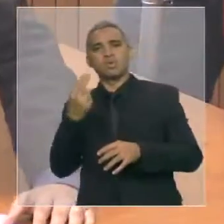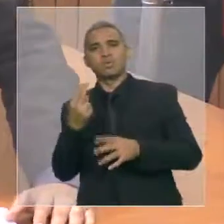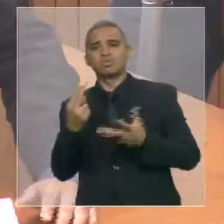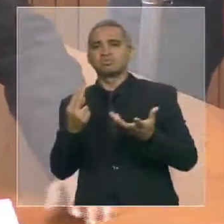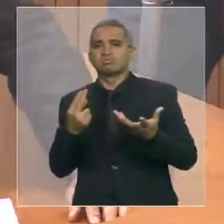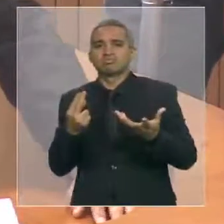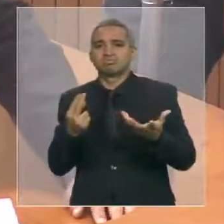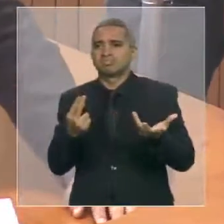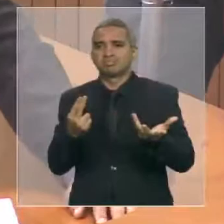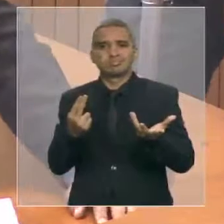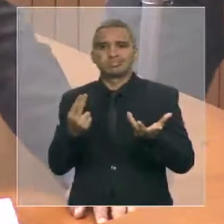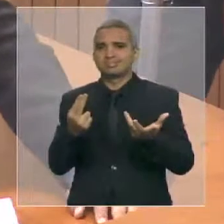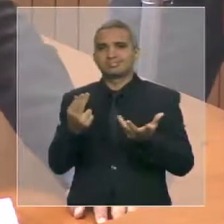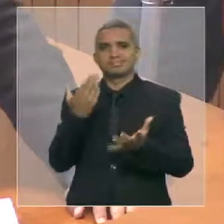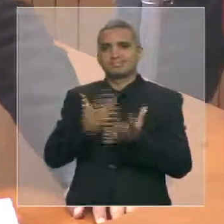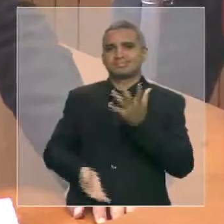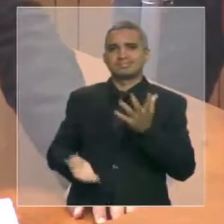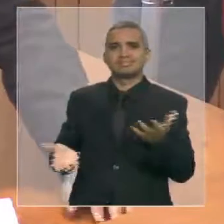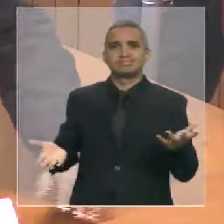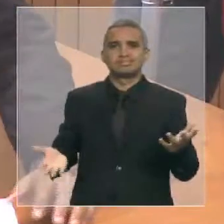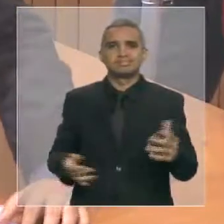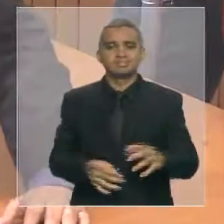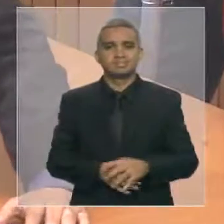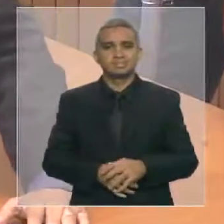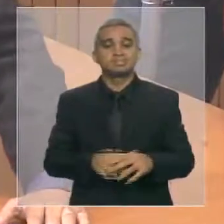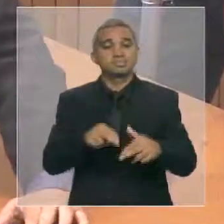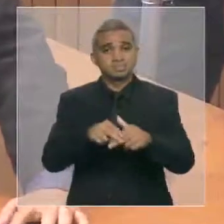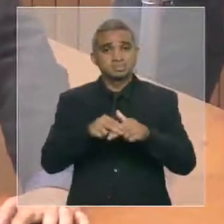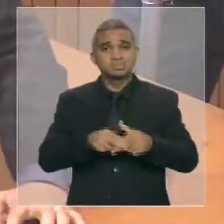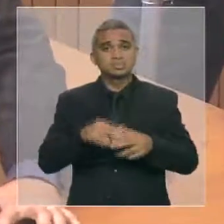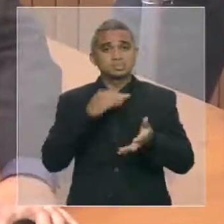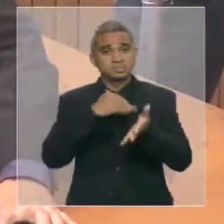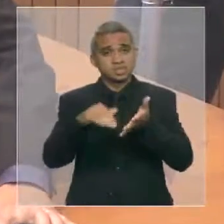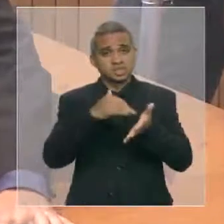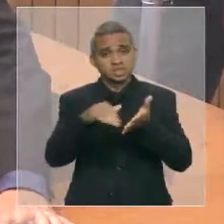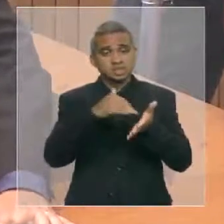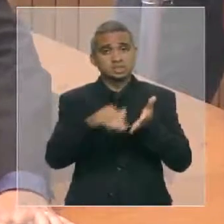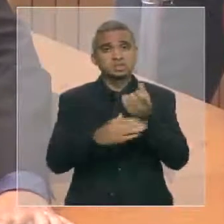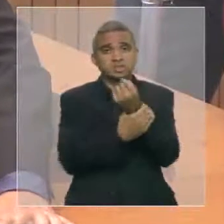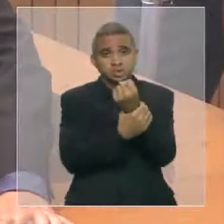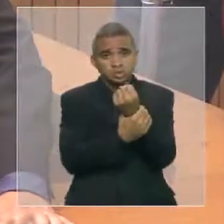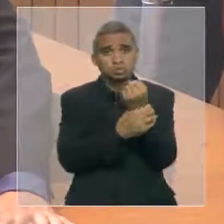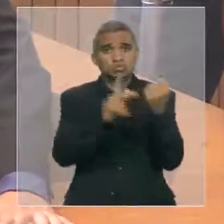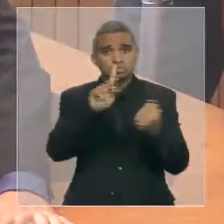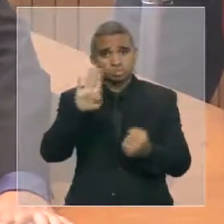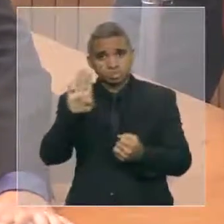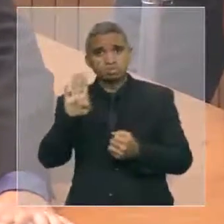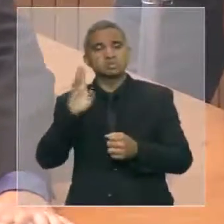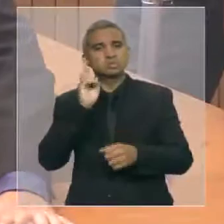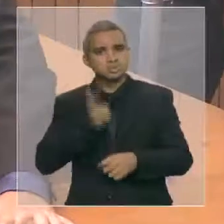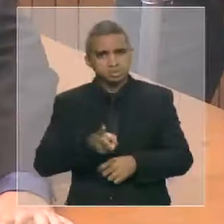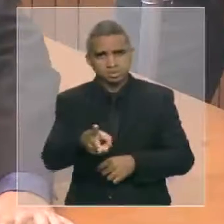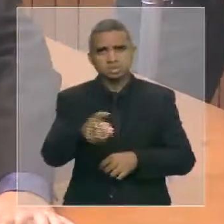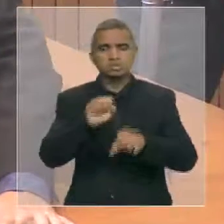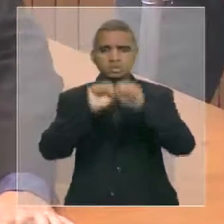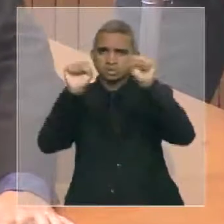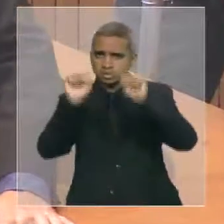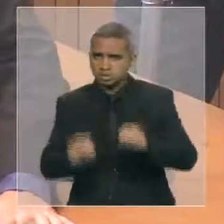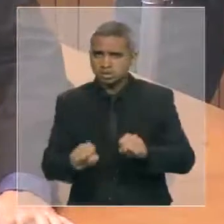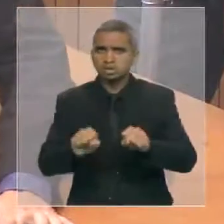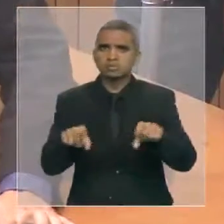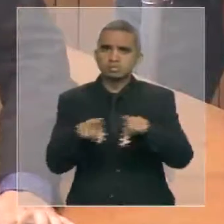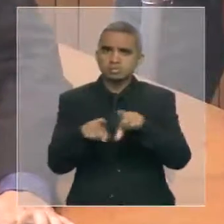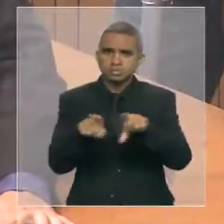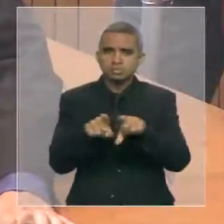a Secretaria de Segurança Pública, ela tem investido tanto com o trabalho de inteligência, com o fortalecimento